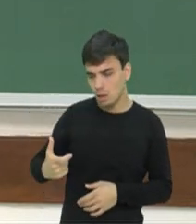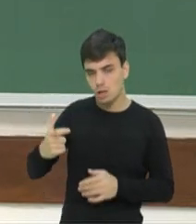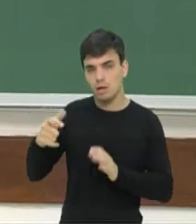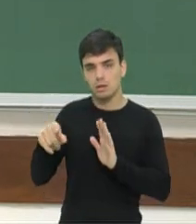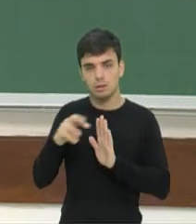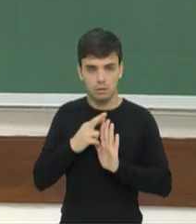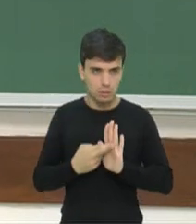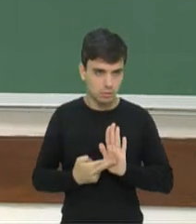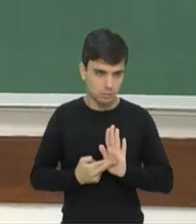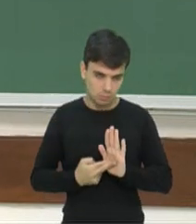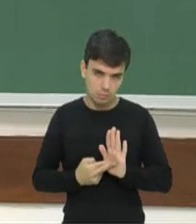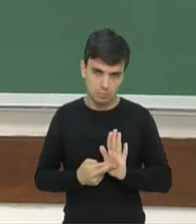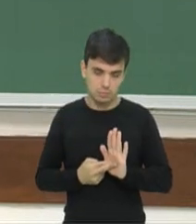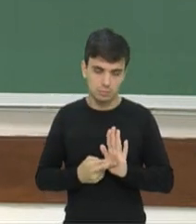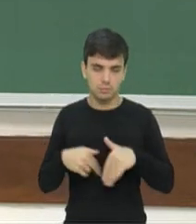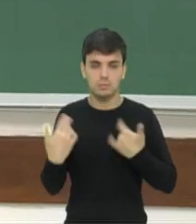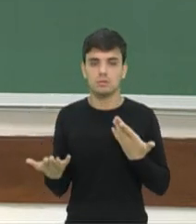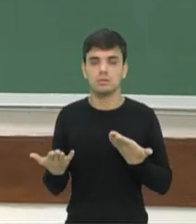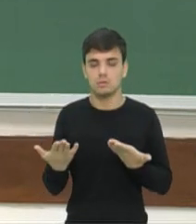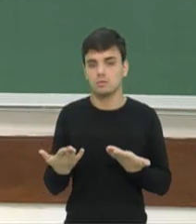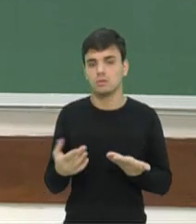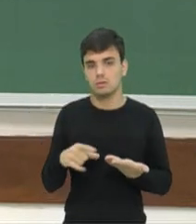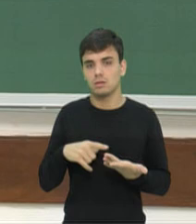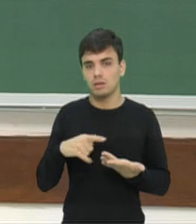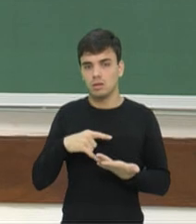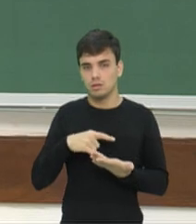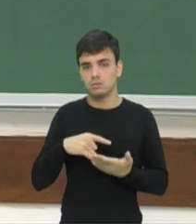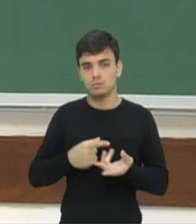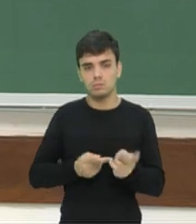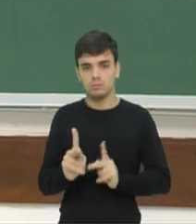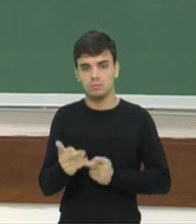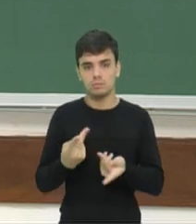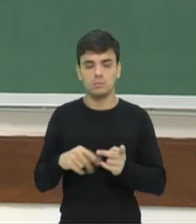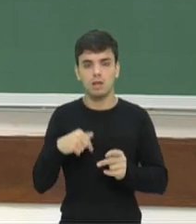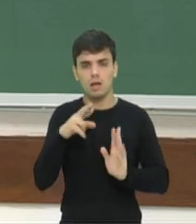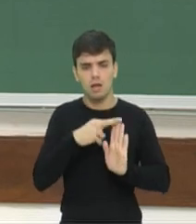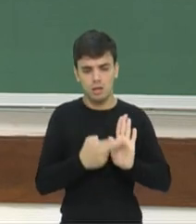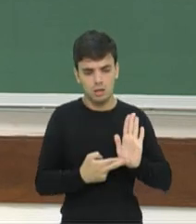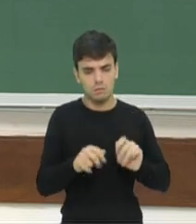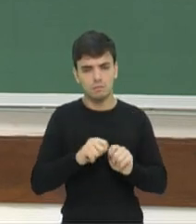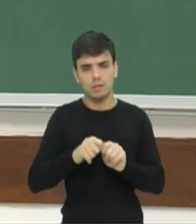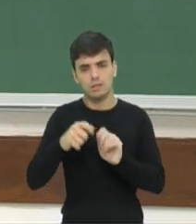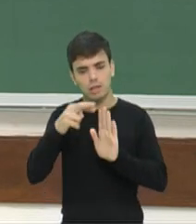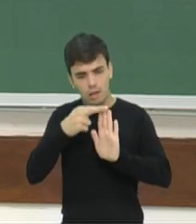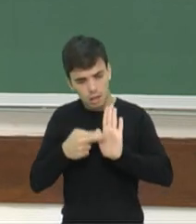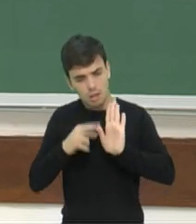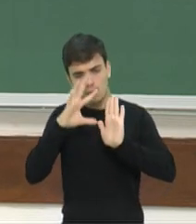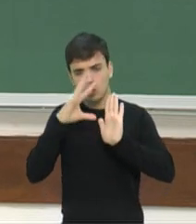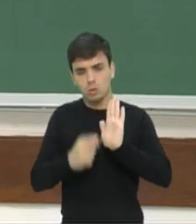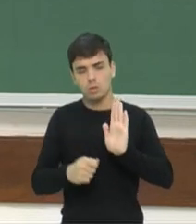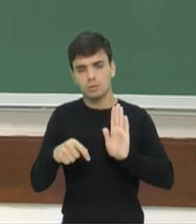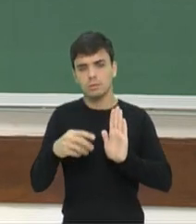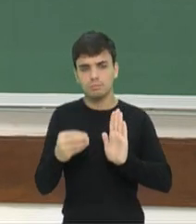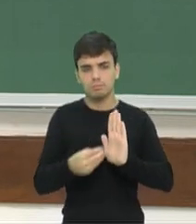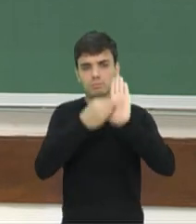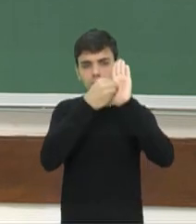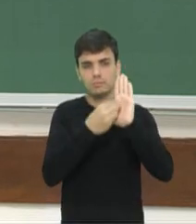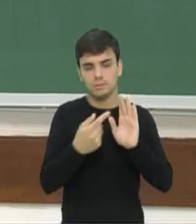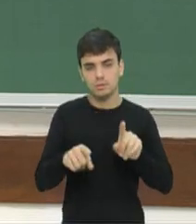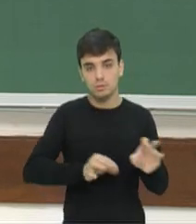também, como ele é um esporte olímpico, né? Então ele tem suas entidades que o regulamento, que fazem suas regras, que homologam as regras,